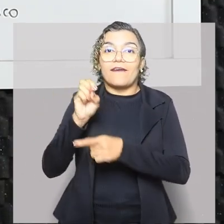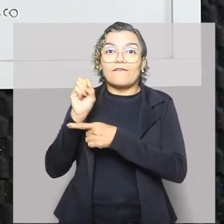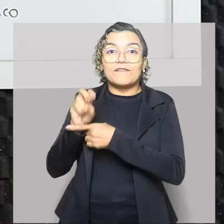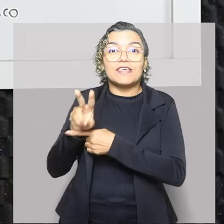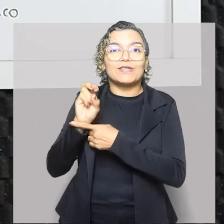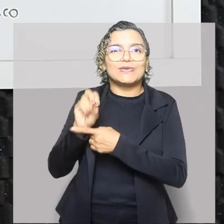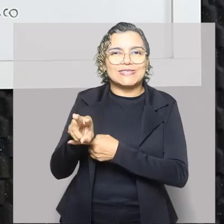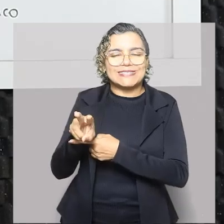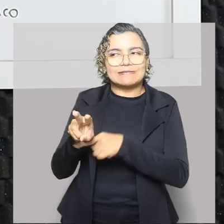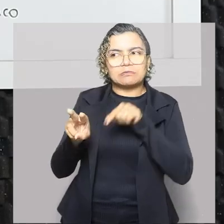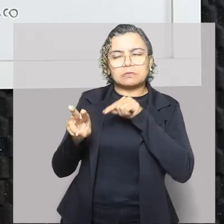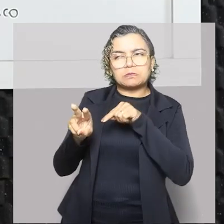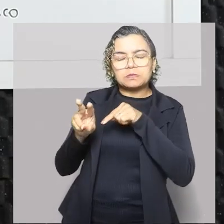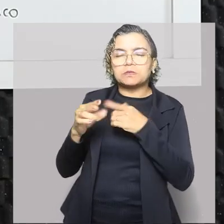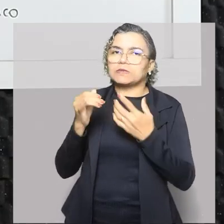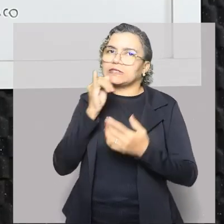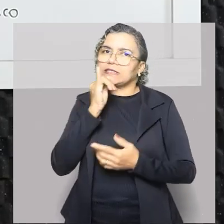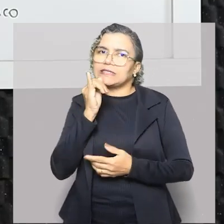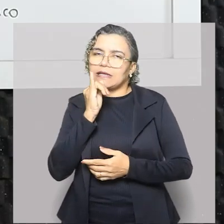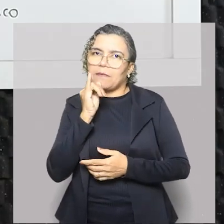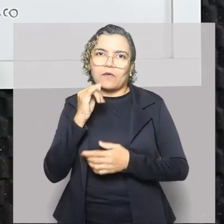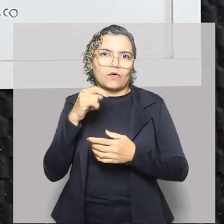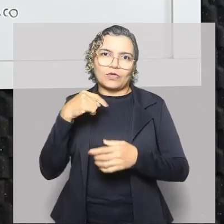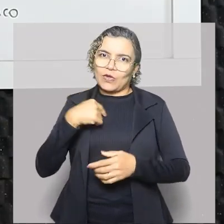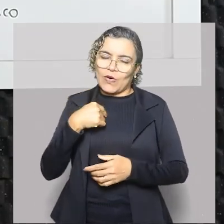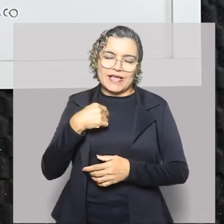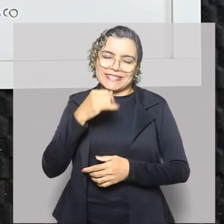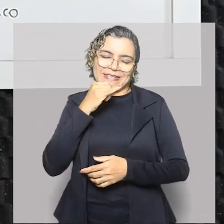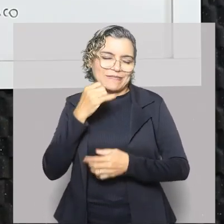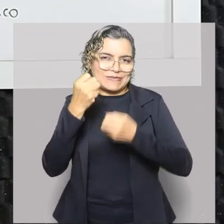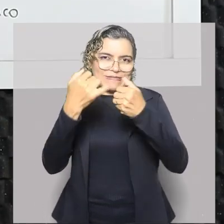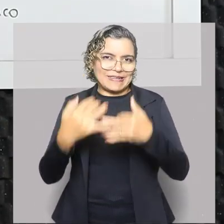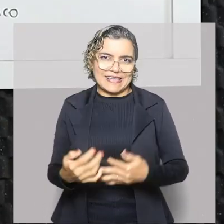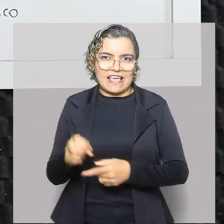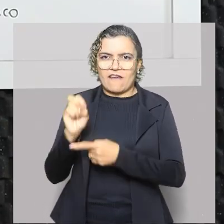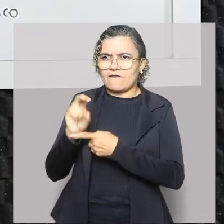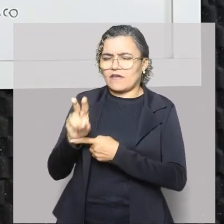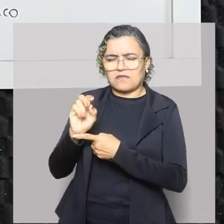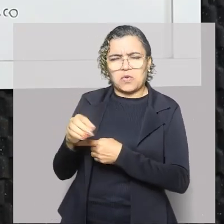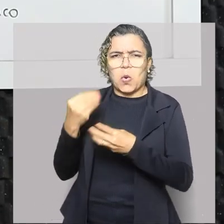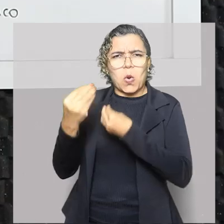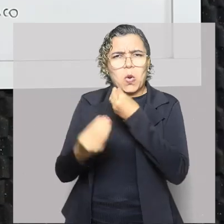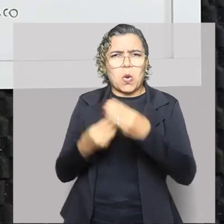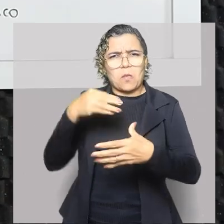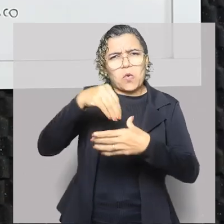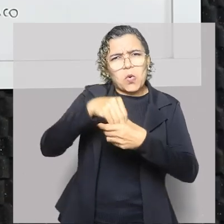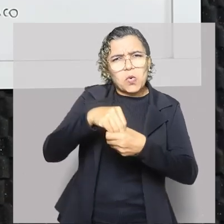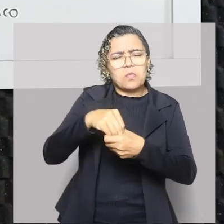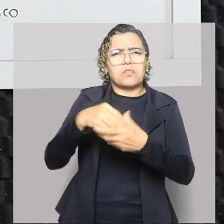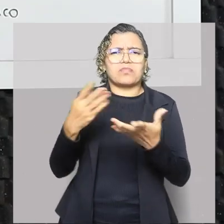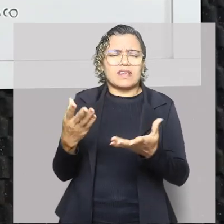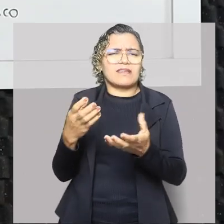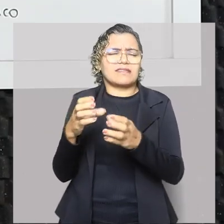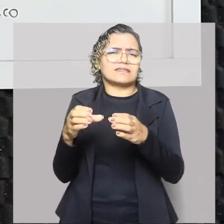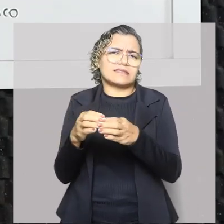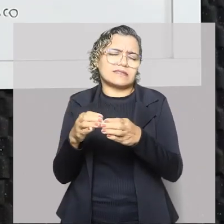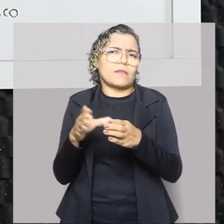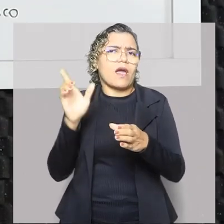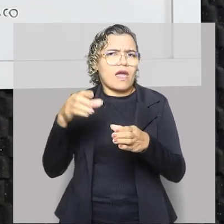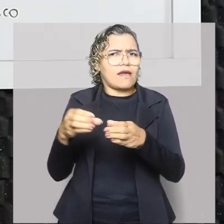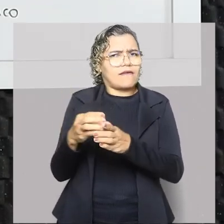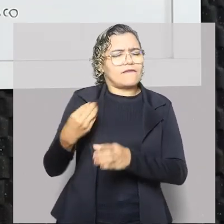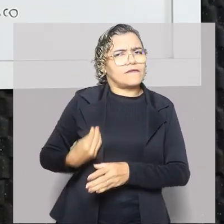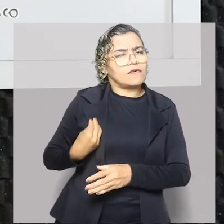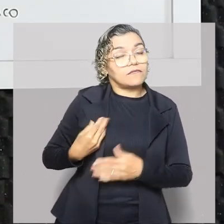tá? Raíssa, a gente realmente não falou de vírus. Então, como que os vírus entram nessa classificação? Vírus é ou não um